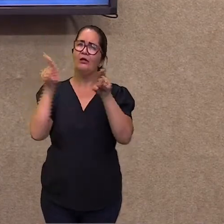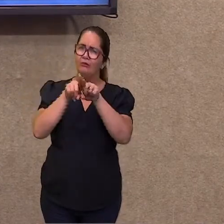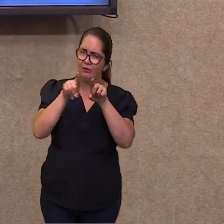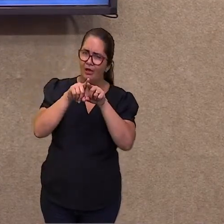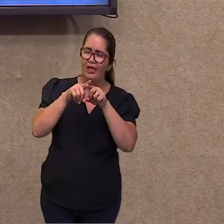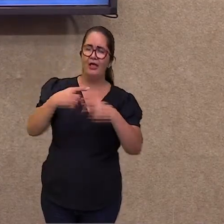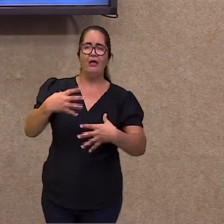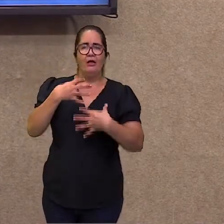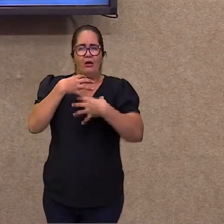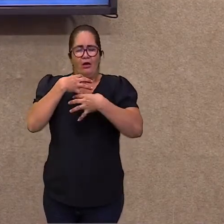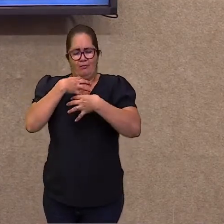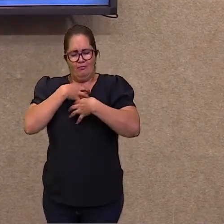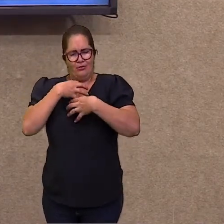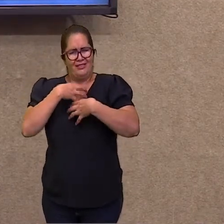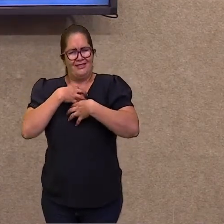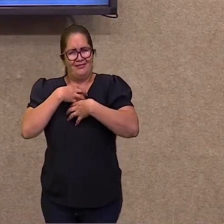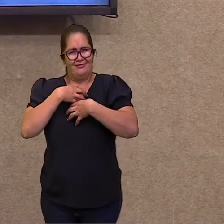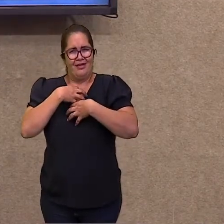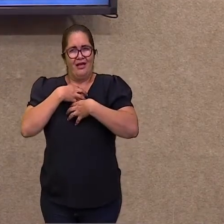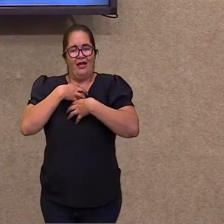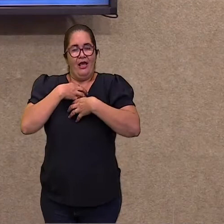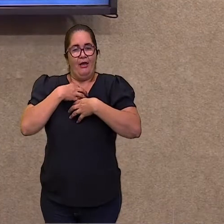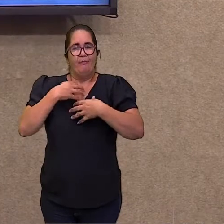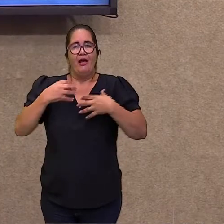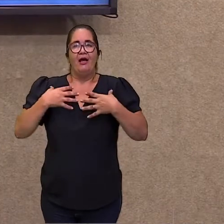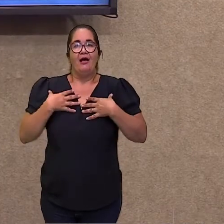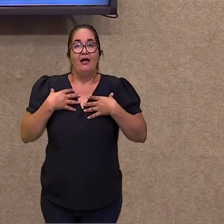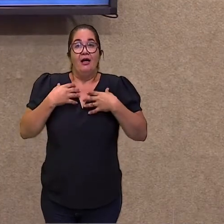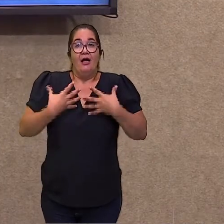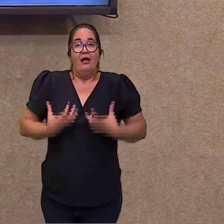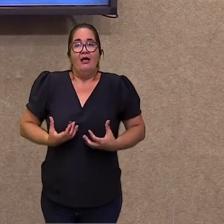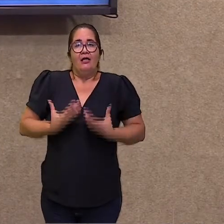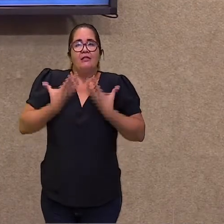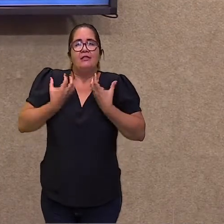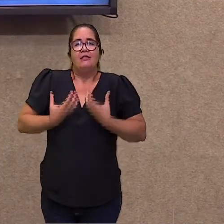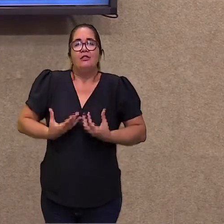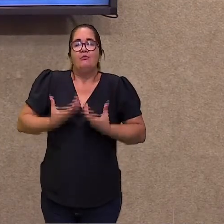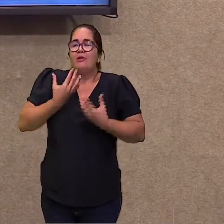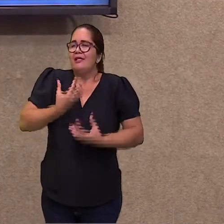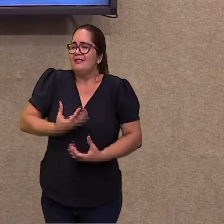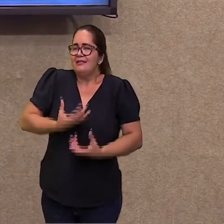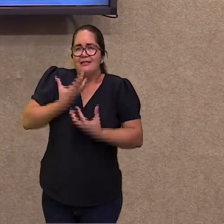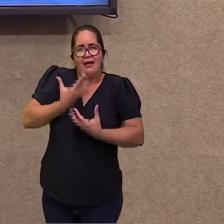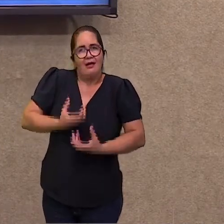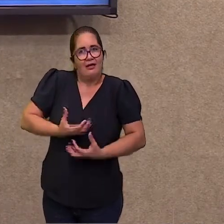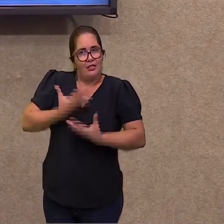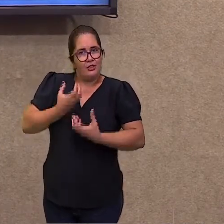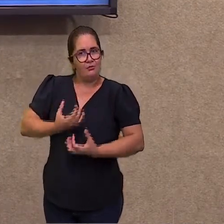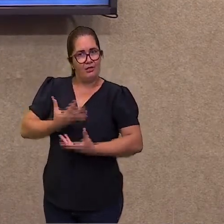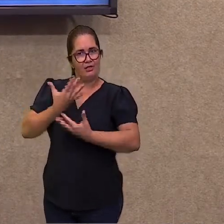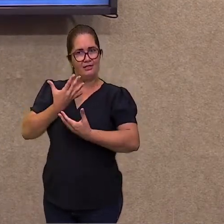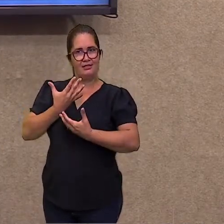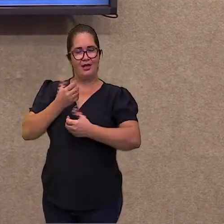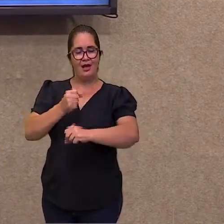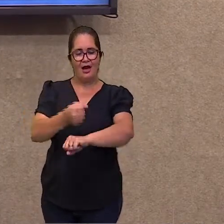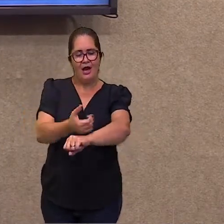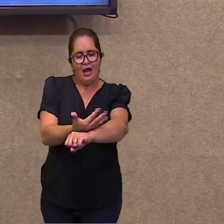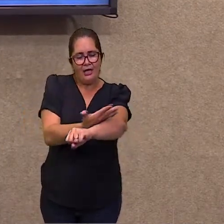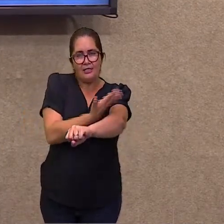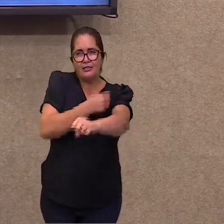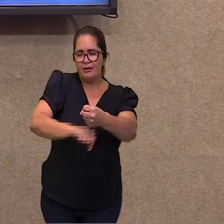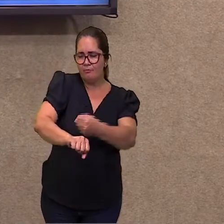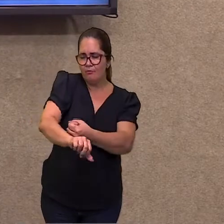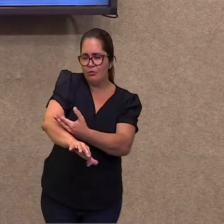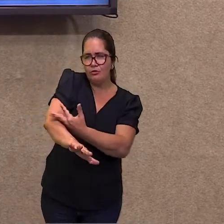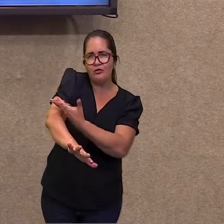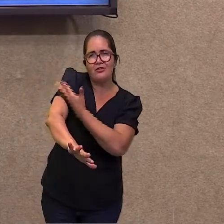esse movimento. Então é uma dança emotiva, onde o corpo faz sensações, faz você